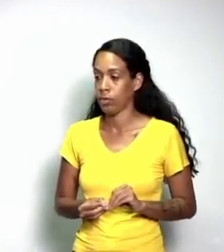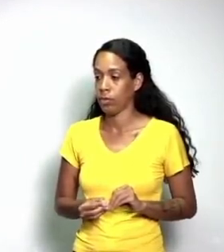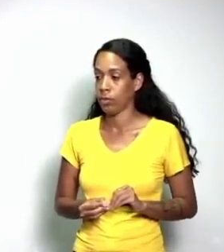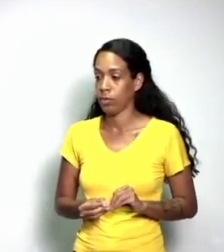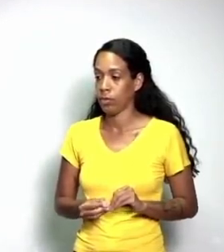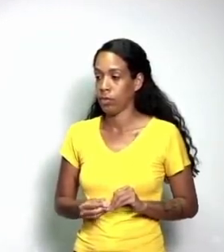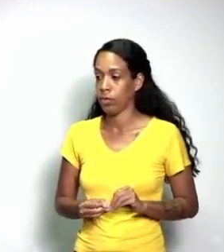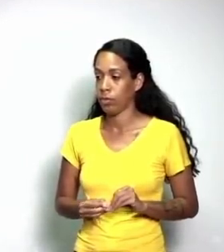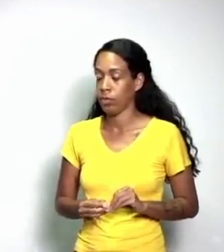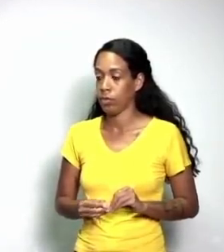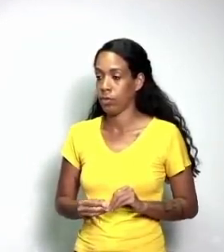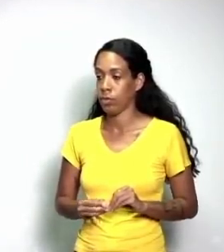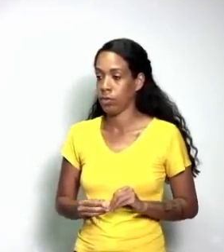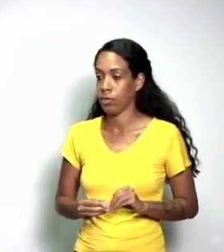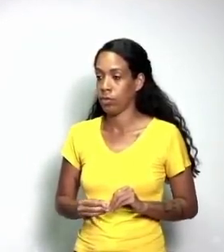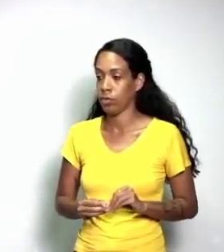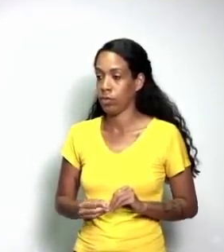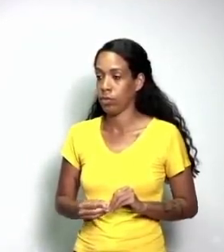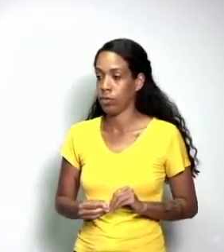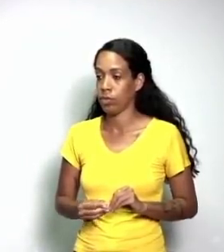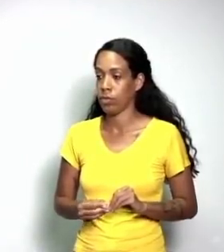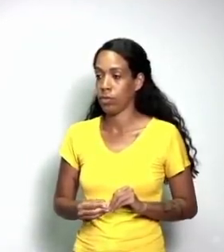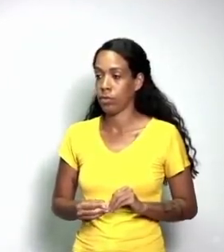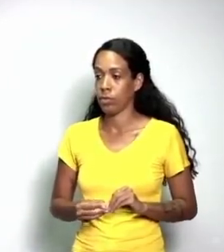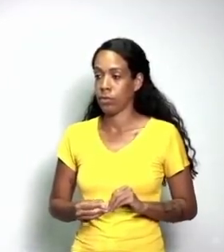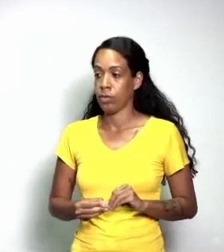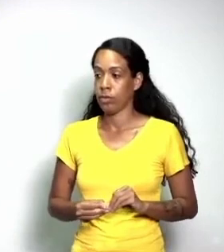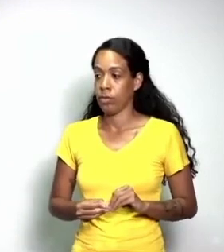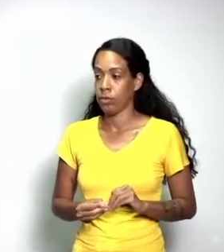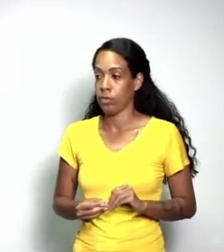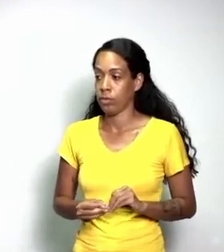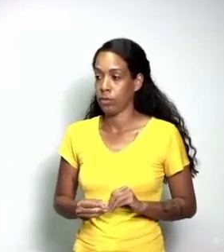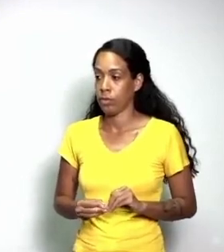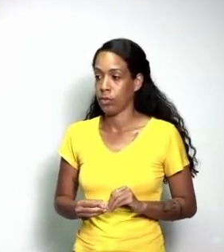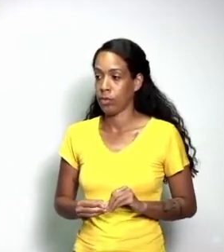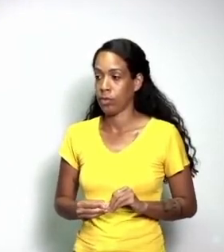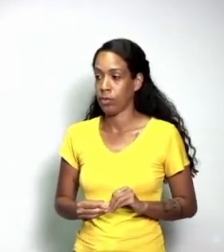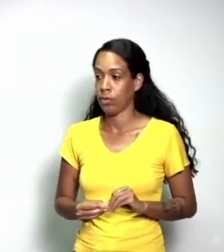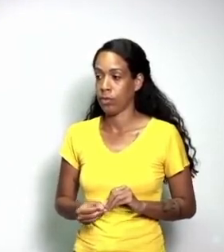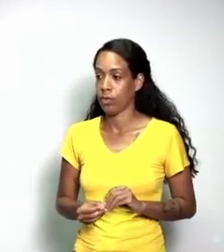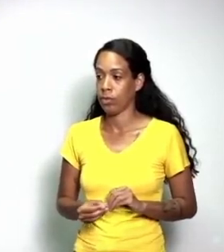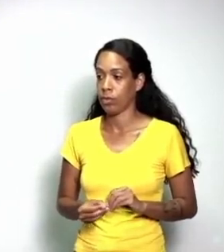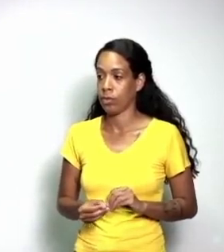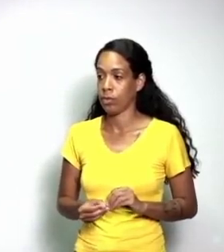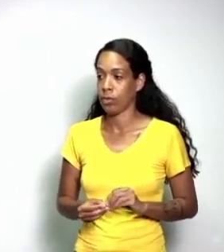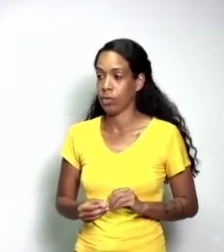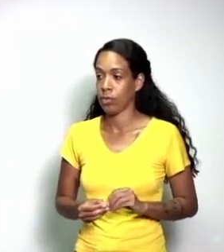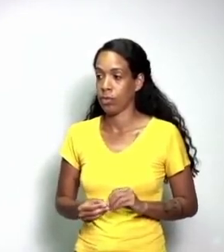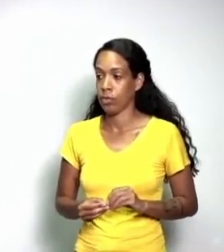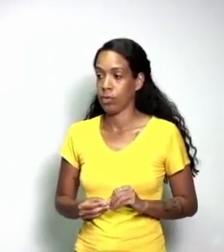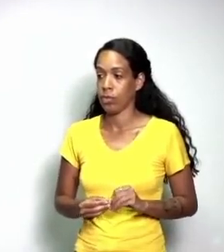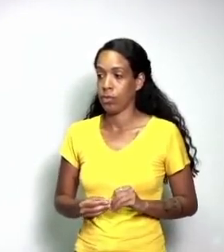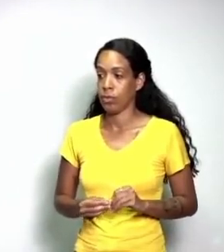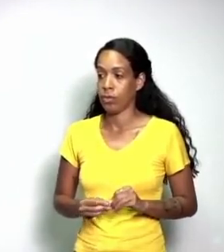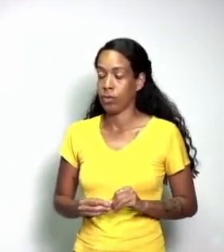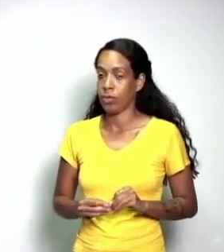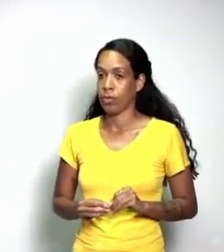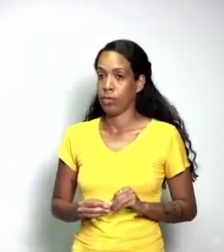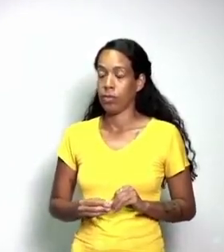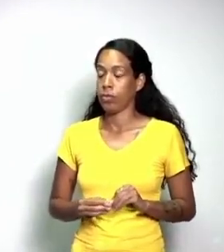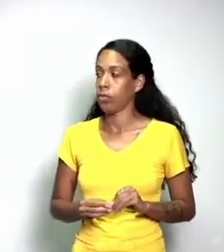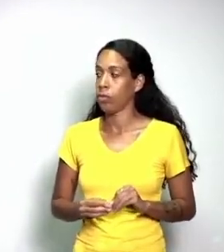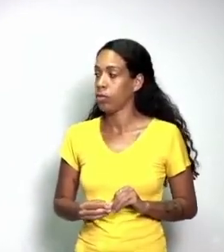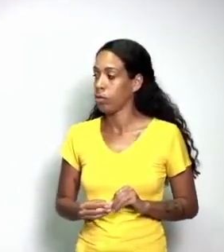Não, já estava soltinho. Estava certo. Solta. É, aí é só você pode terminar aqui. Tá. Veja em cima se você fez também. Aí em cima